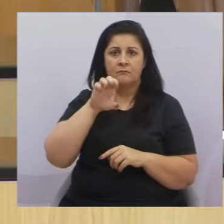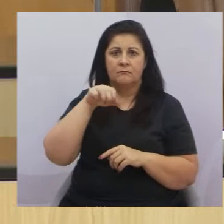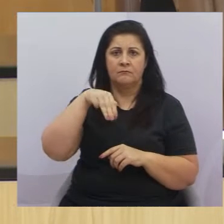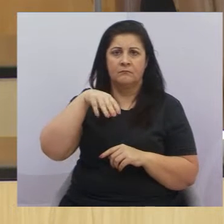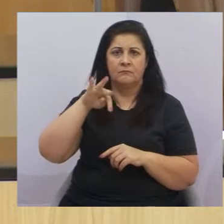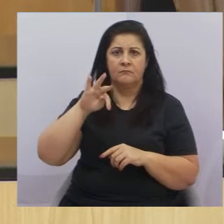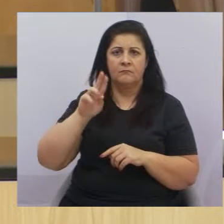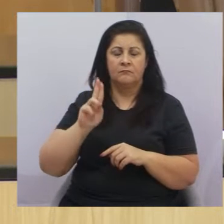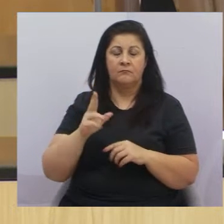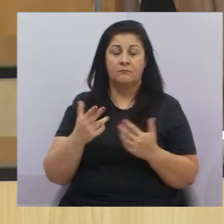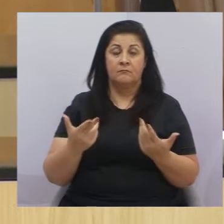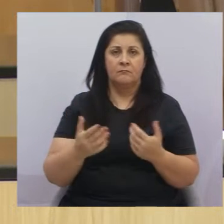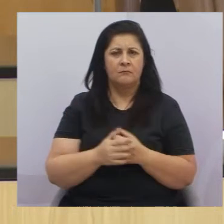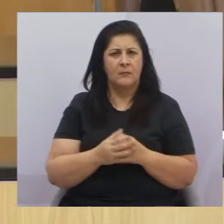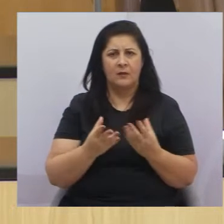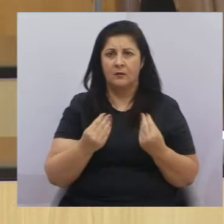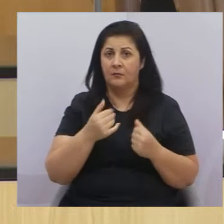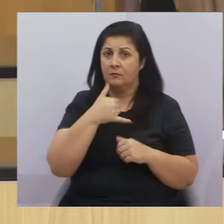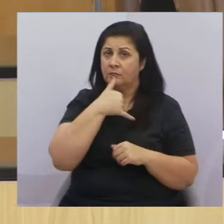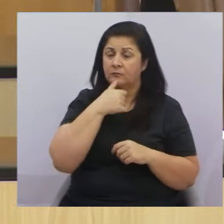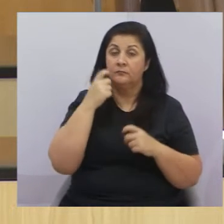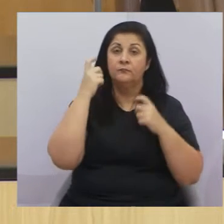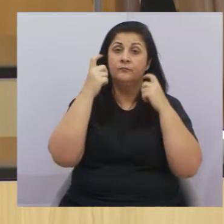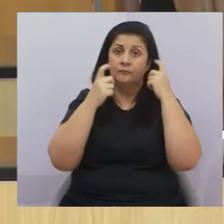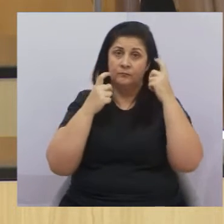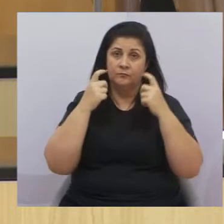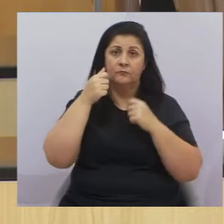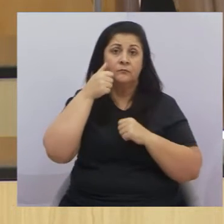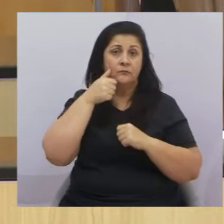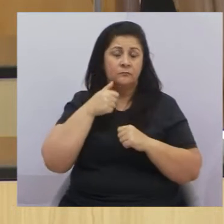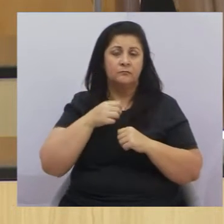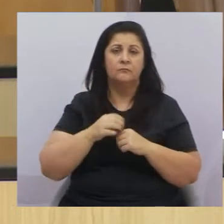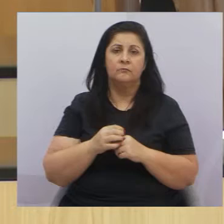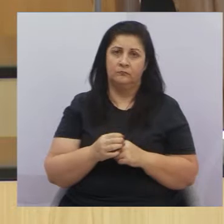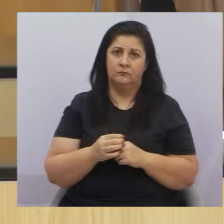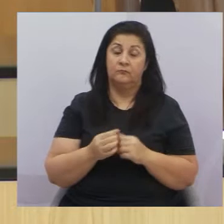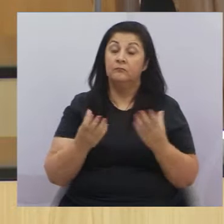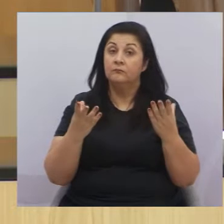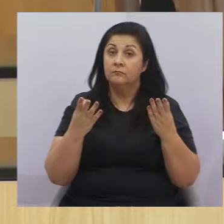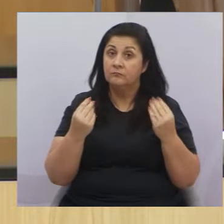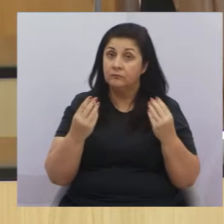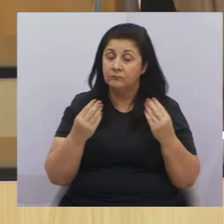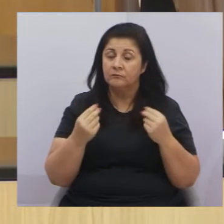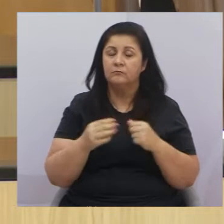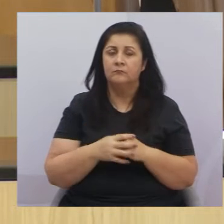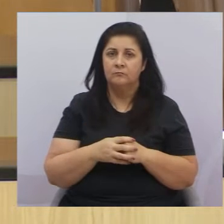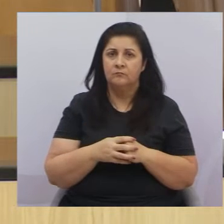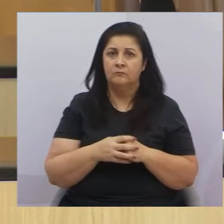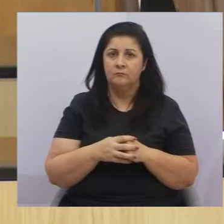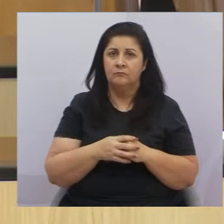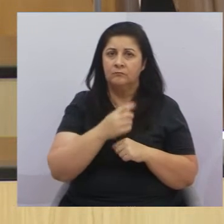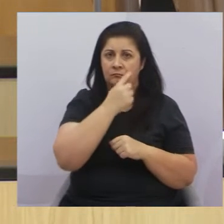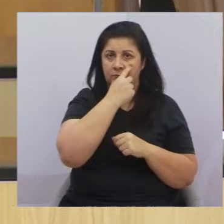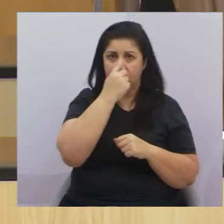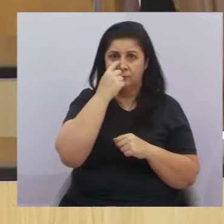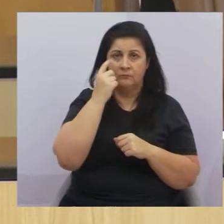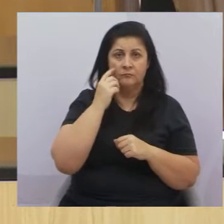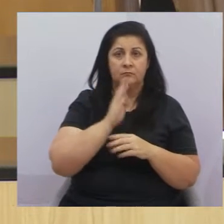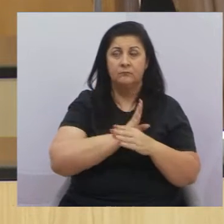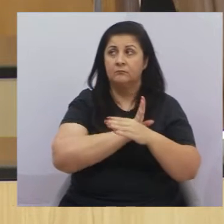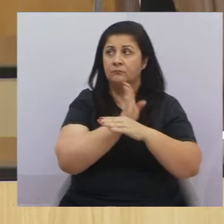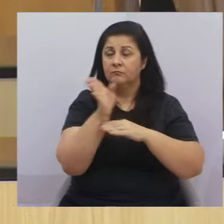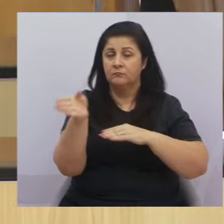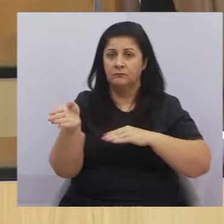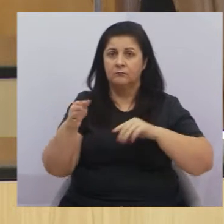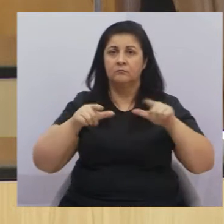retirada. Isso trouxe tristeza a essas mulheres, que são muitas, que saem do Parque Meia Lua para trabalhar no